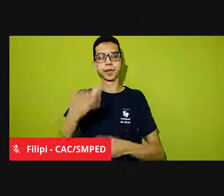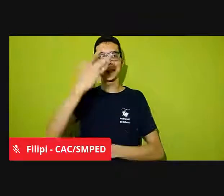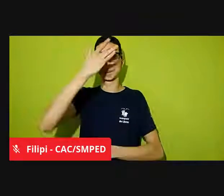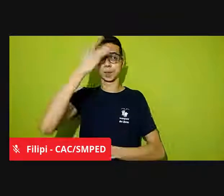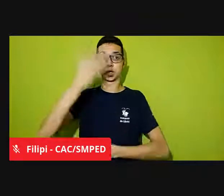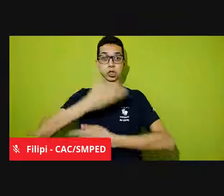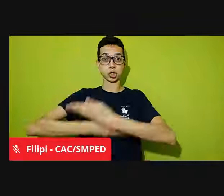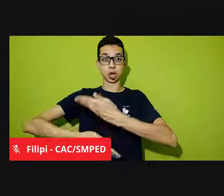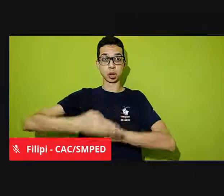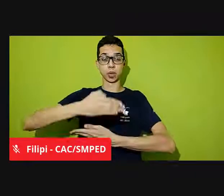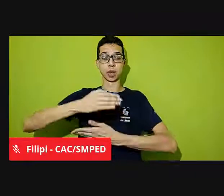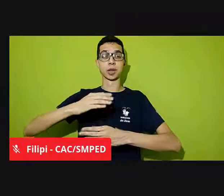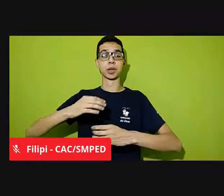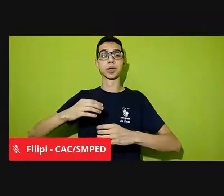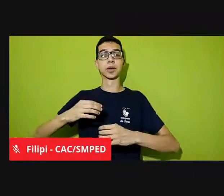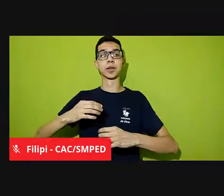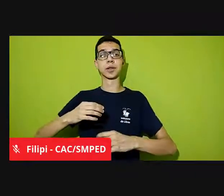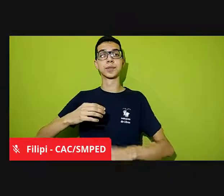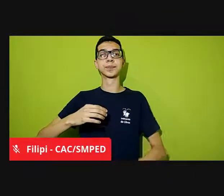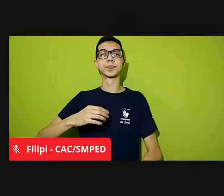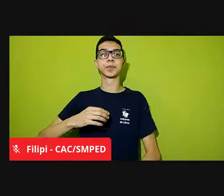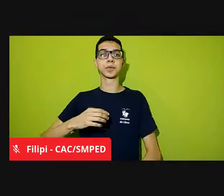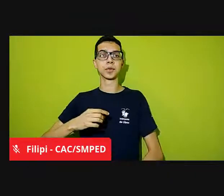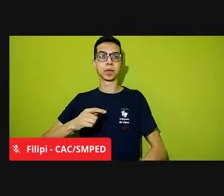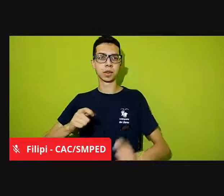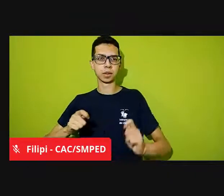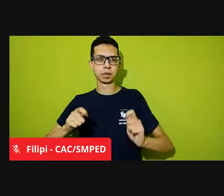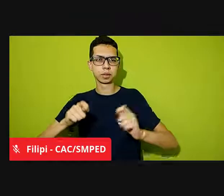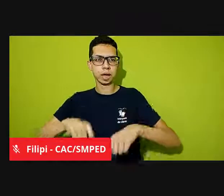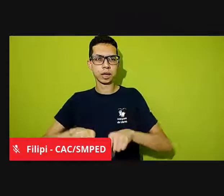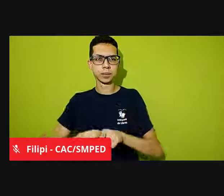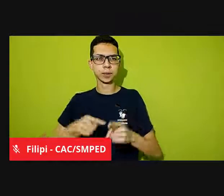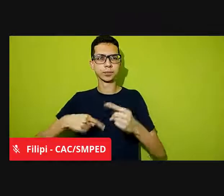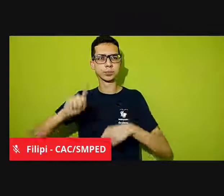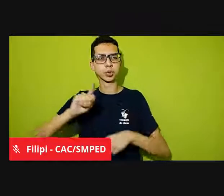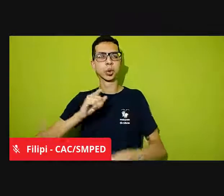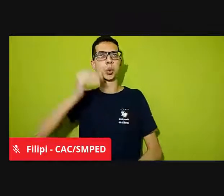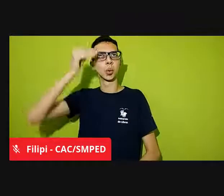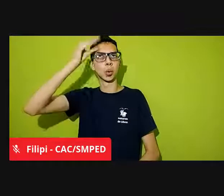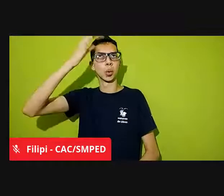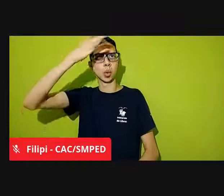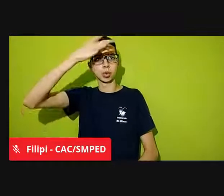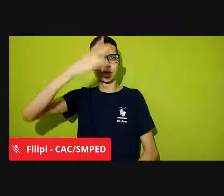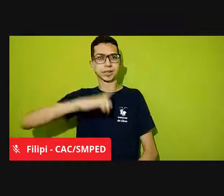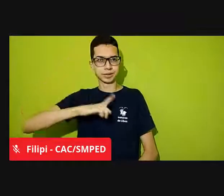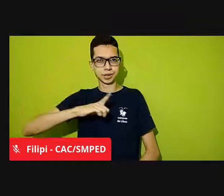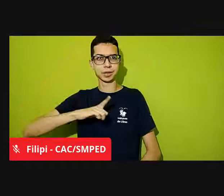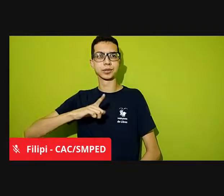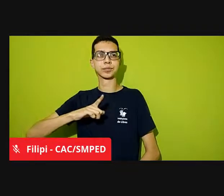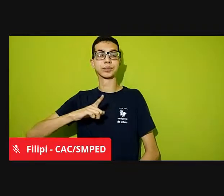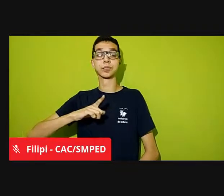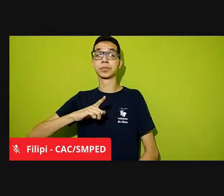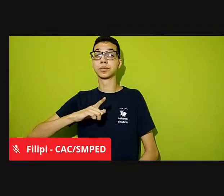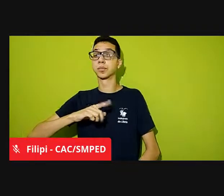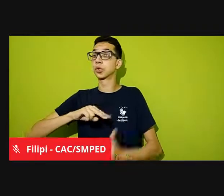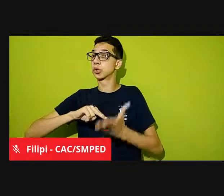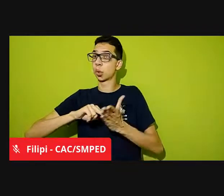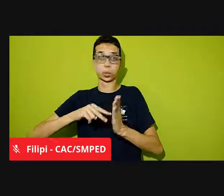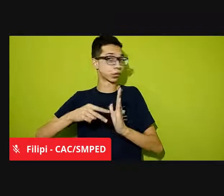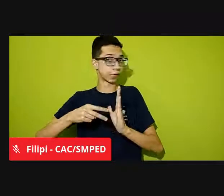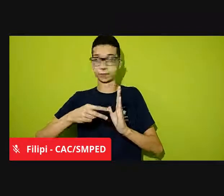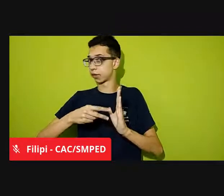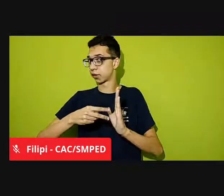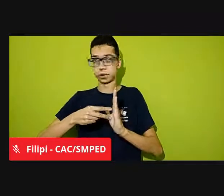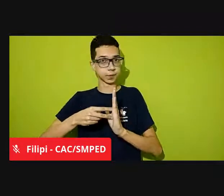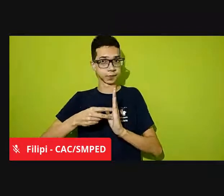total condição aí também, consciência disso. Então, por isso que a gente precisa dessas práticas, estabelecer esses diálogos,